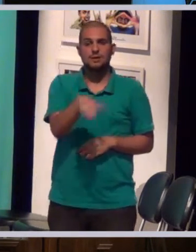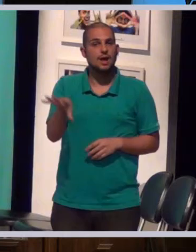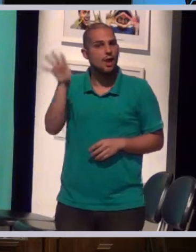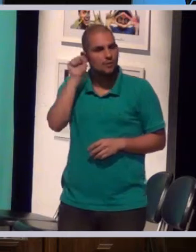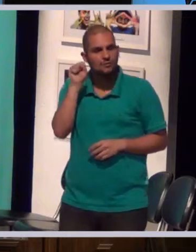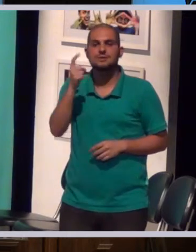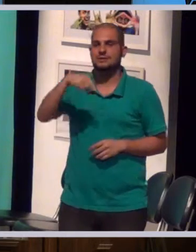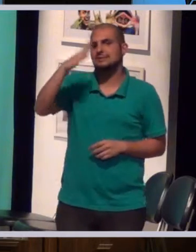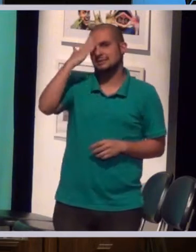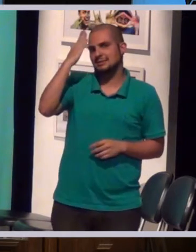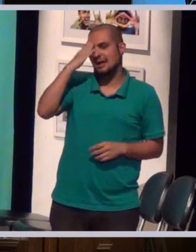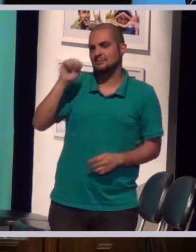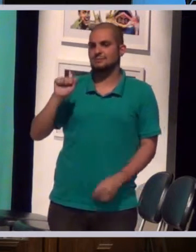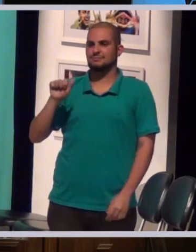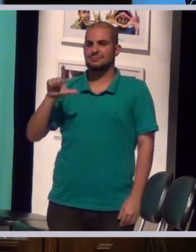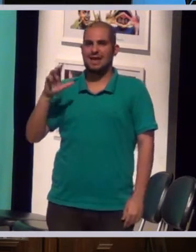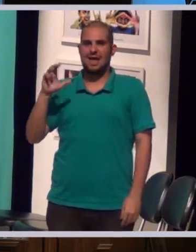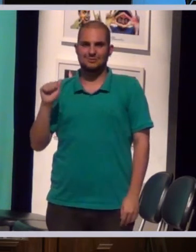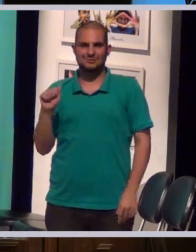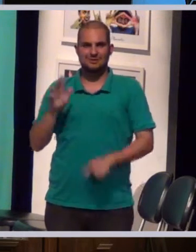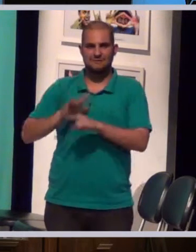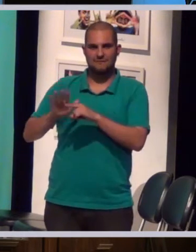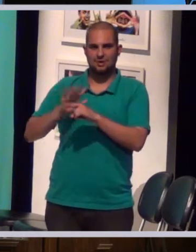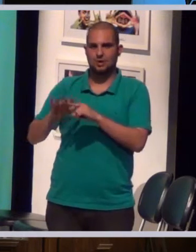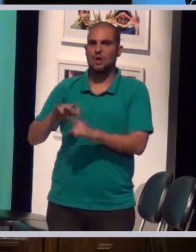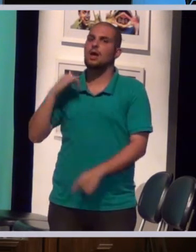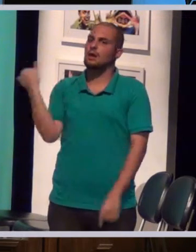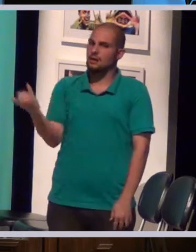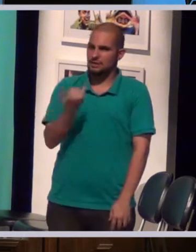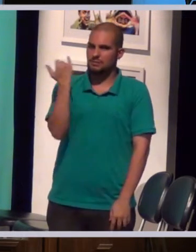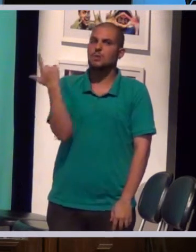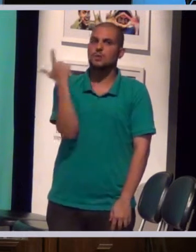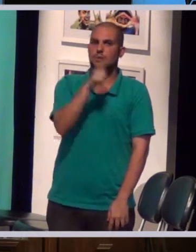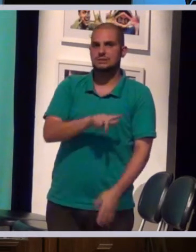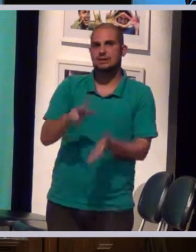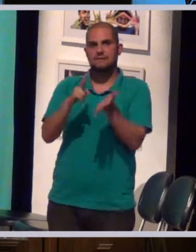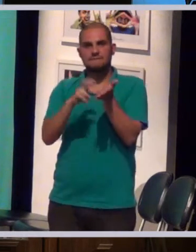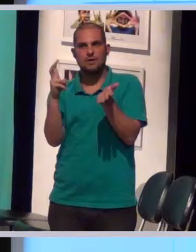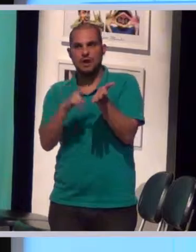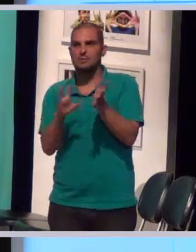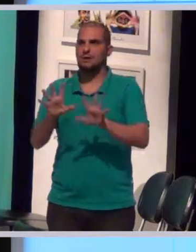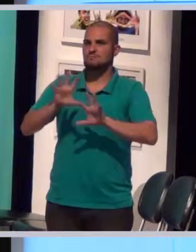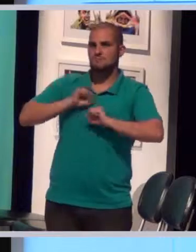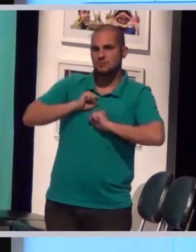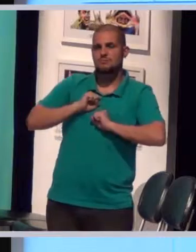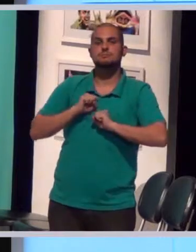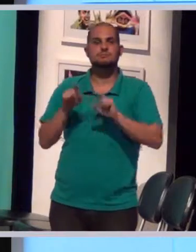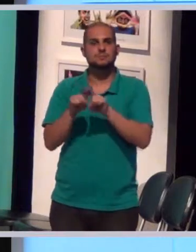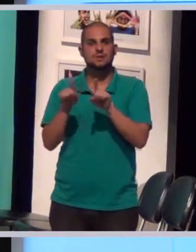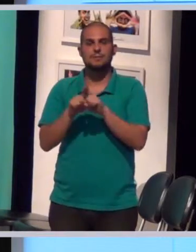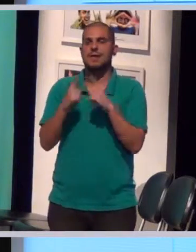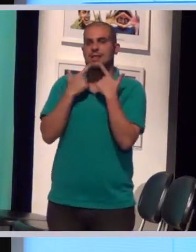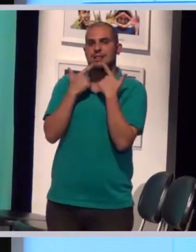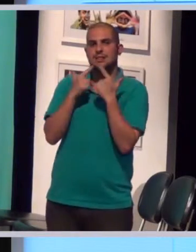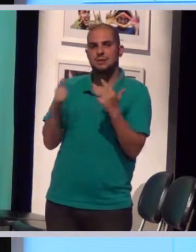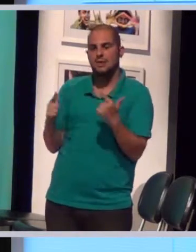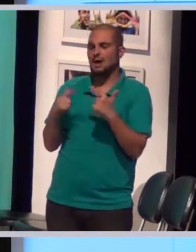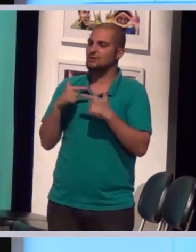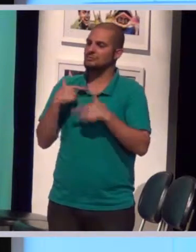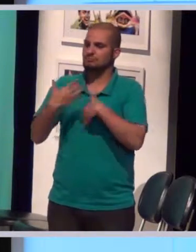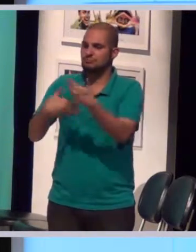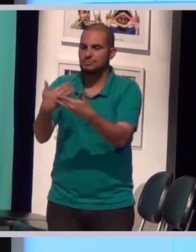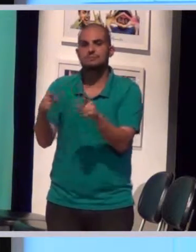nós sabemos que a alça fonológica é importantíssima para a aquisição de vocabulário, para a produção de linguagem e compreensão